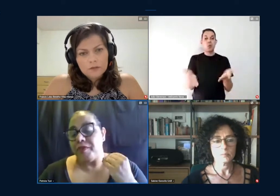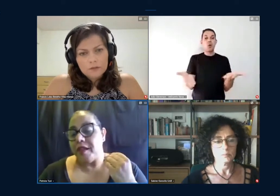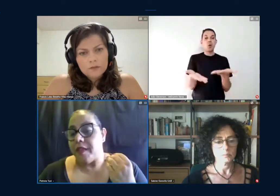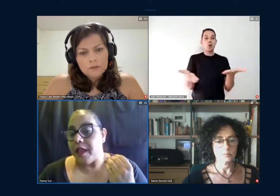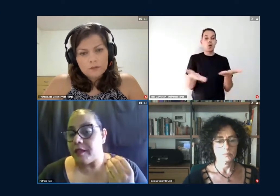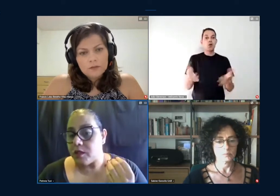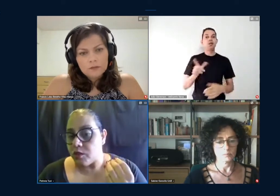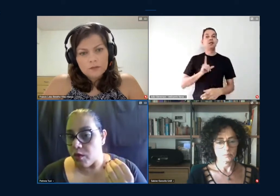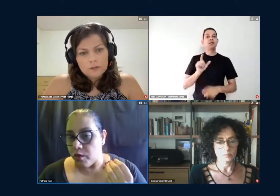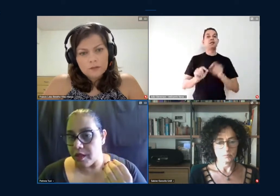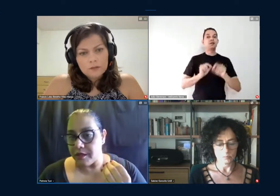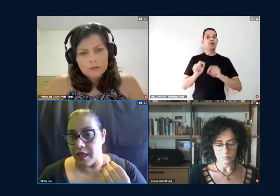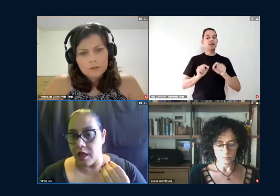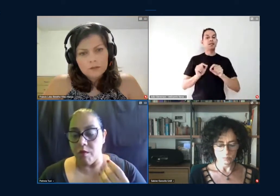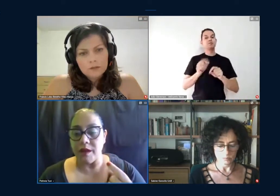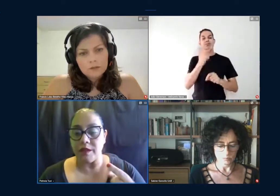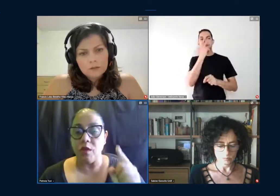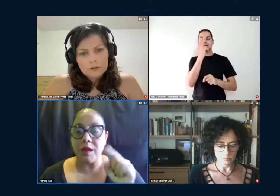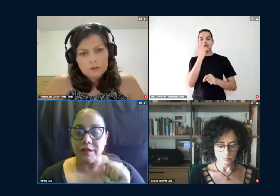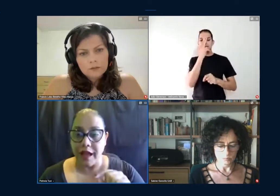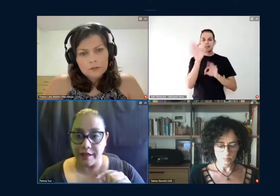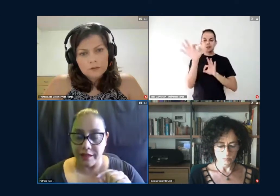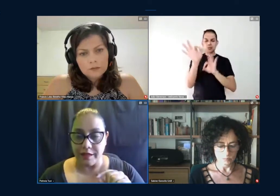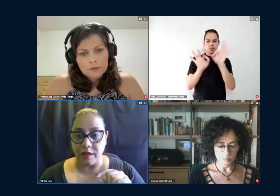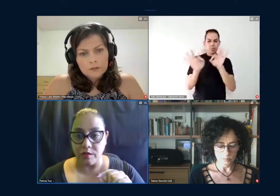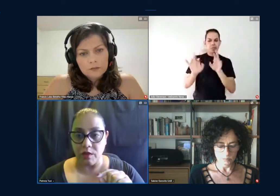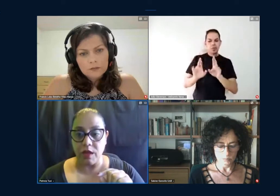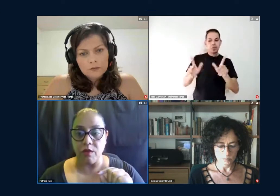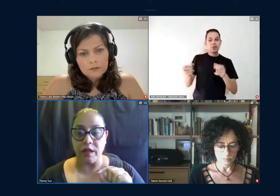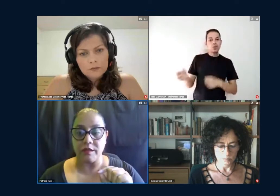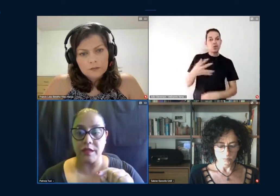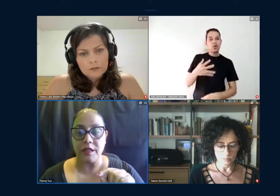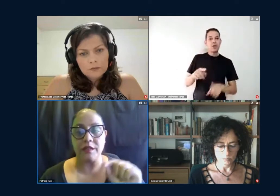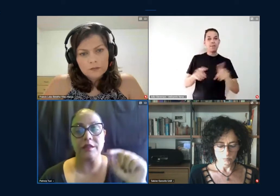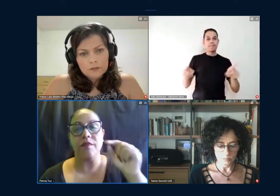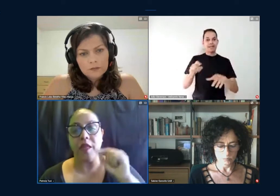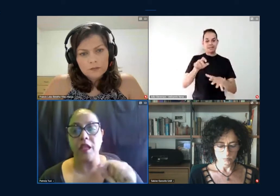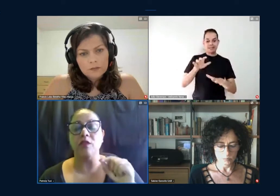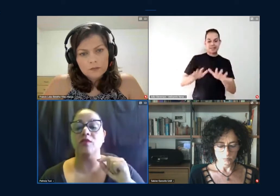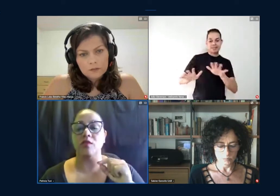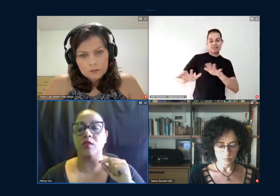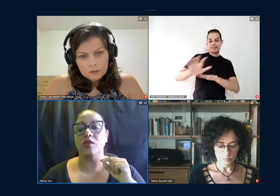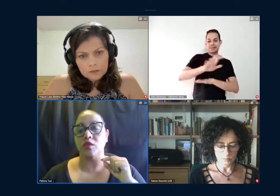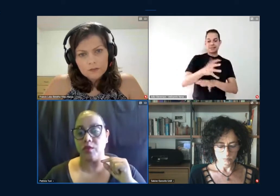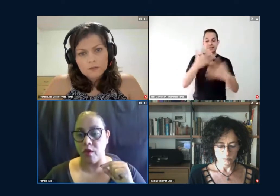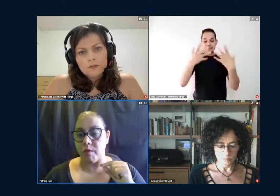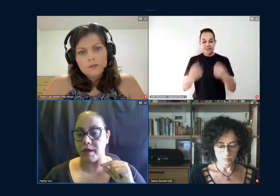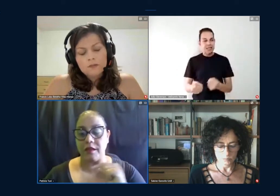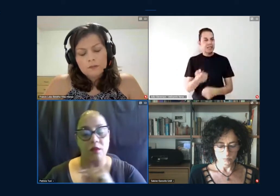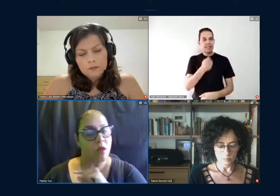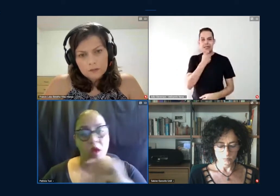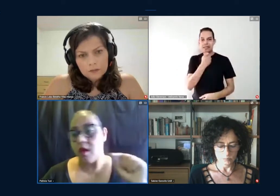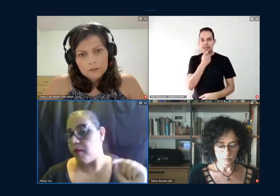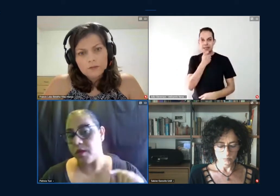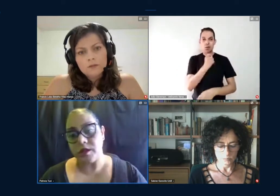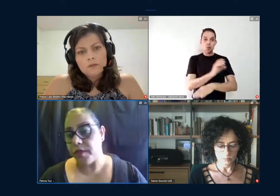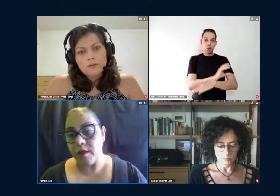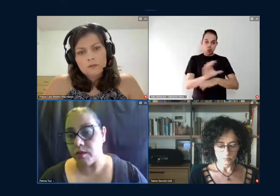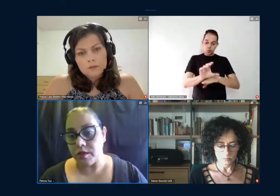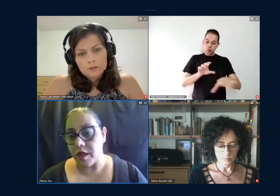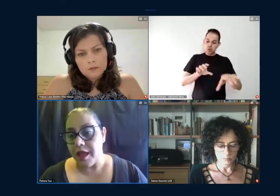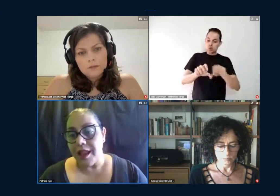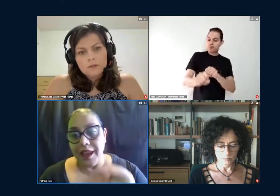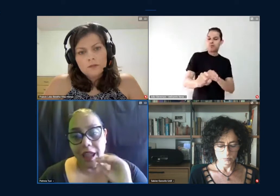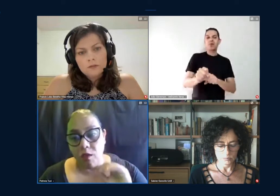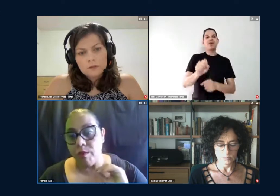uma tendência de um novo desenho, mas como as áreas ainda não são reconhecidas dentro dos cursos de formação, nós não